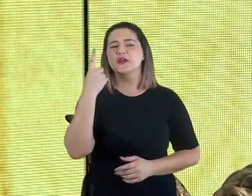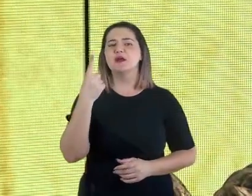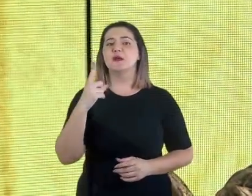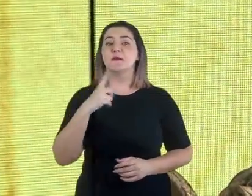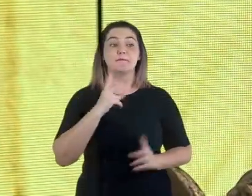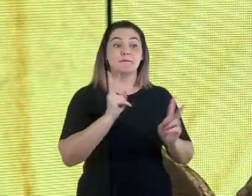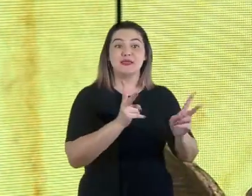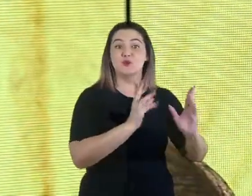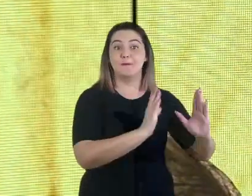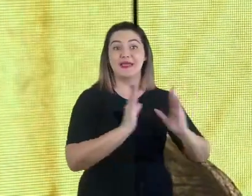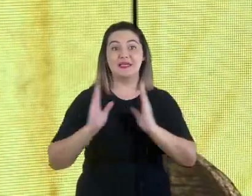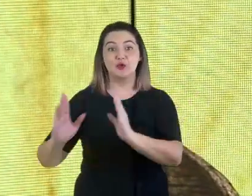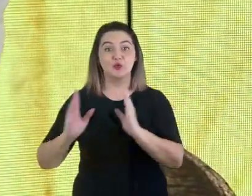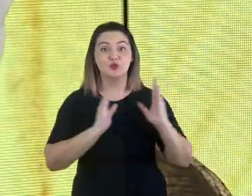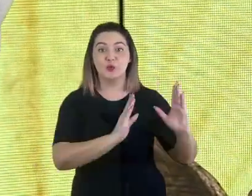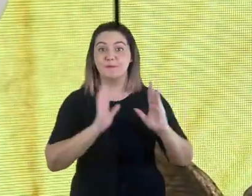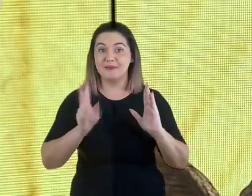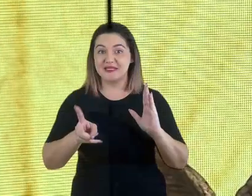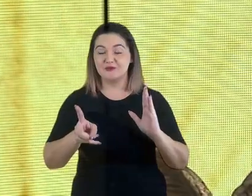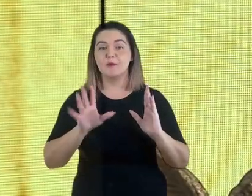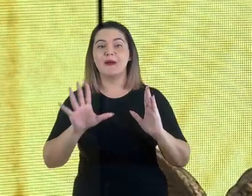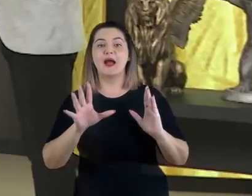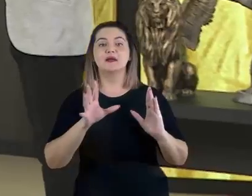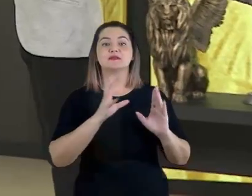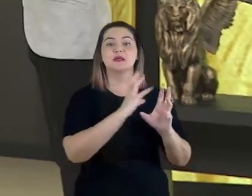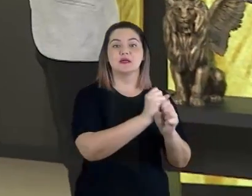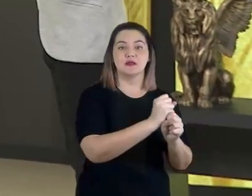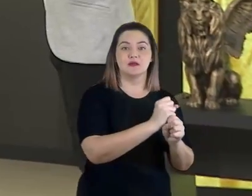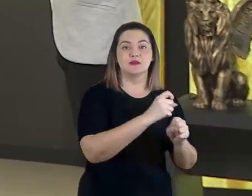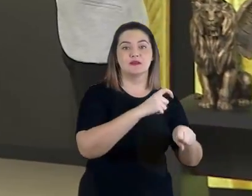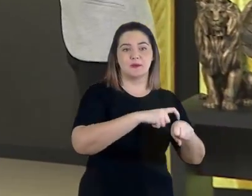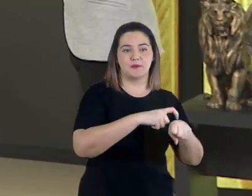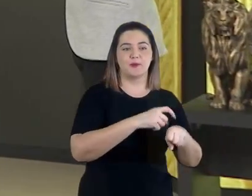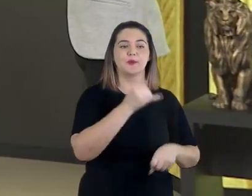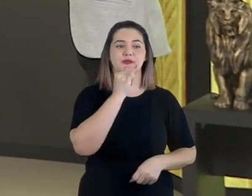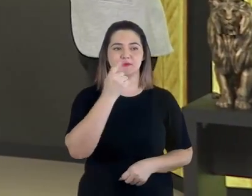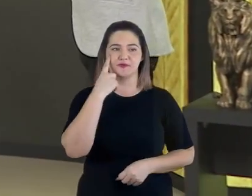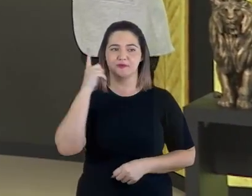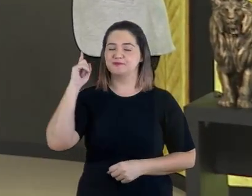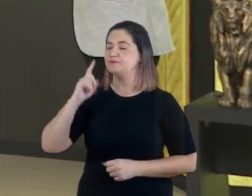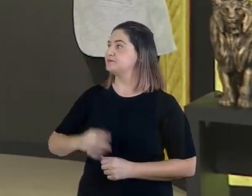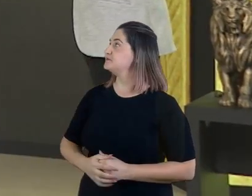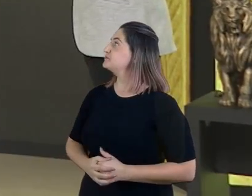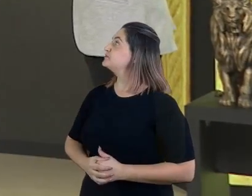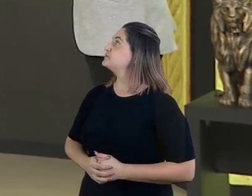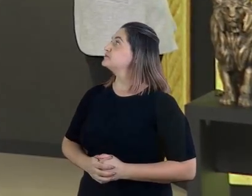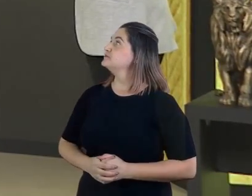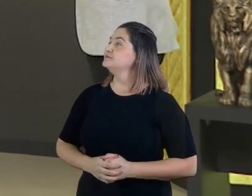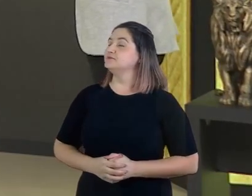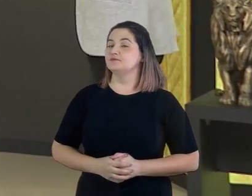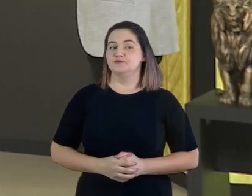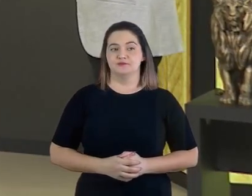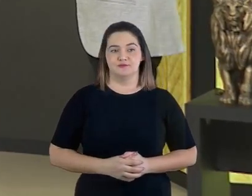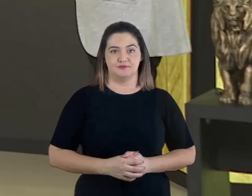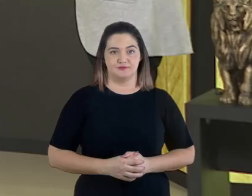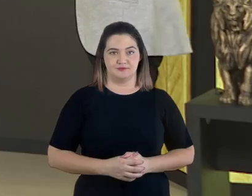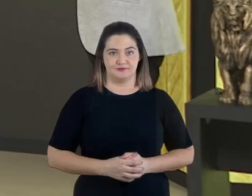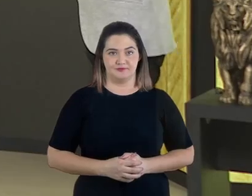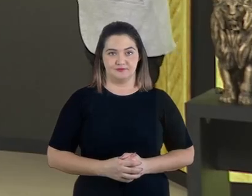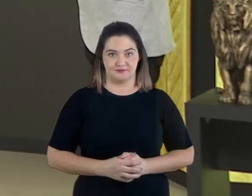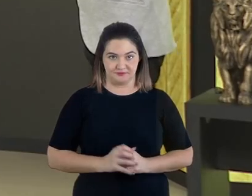assim. Eu vou colocar na tela e você vai entender. Um tempo, 2 tempos e metade de um tempo dá 3 anos e meio,